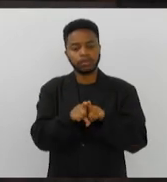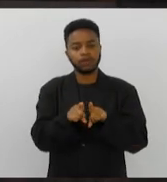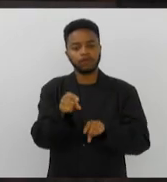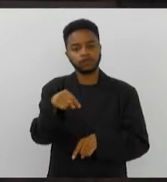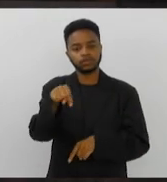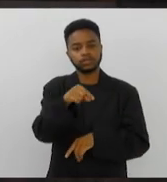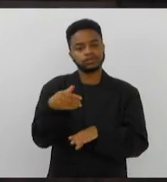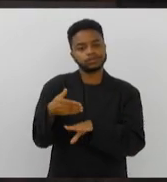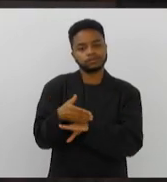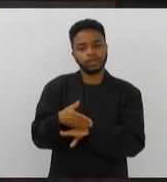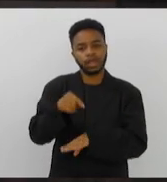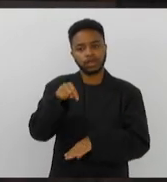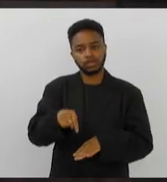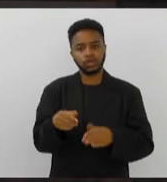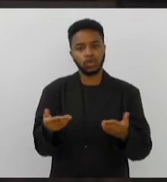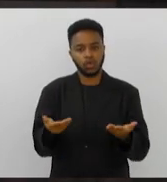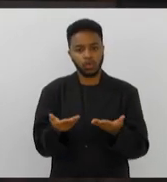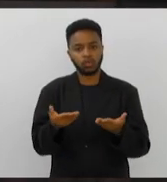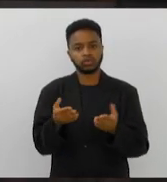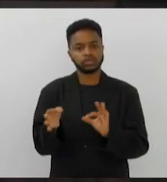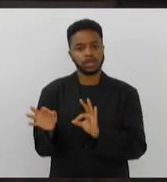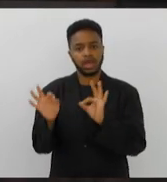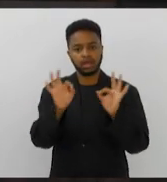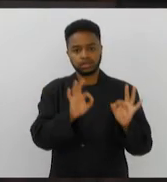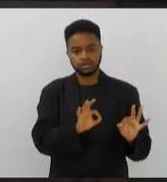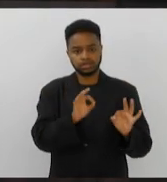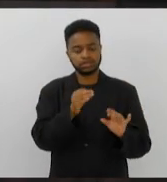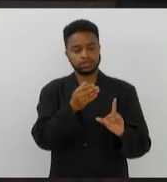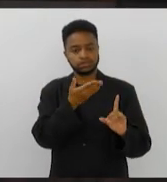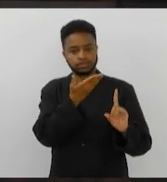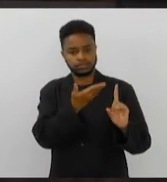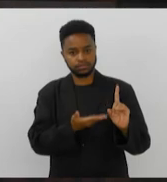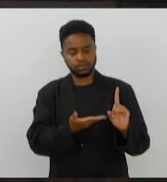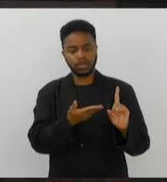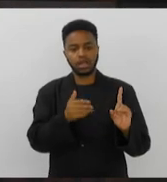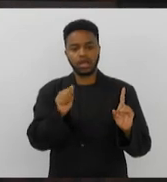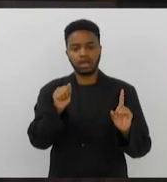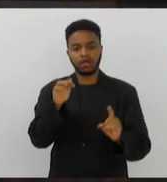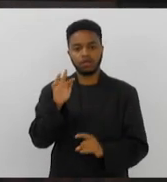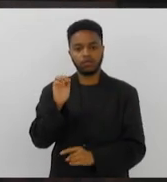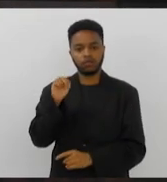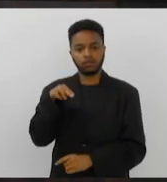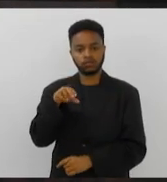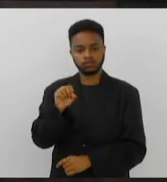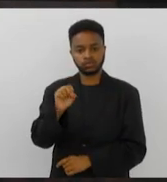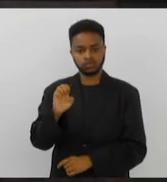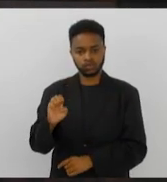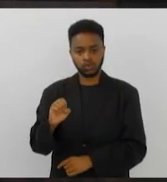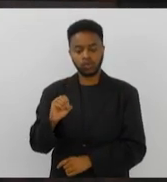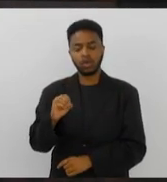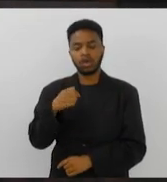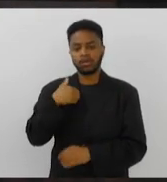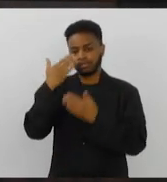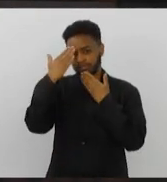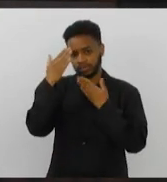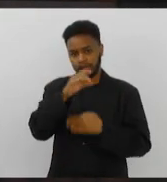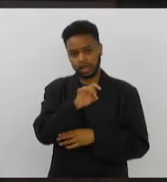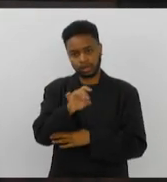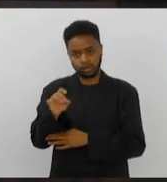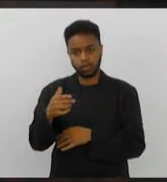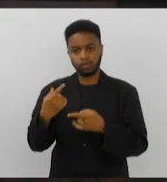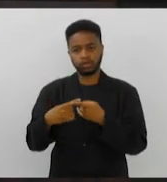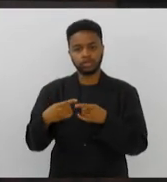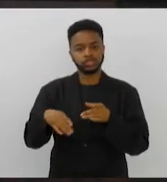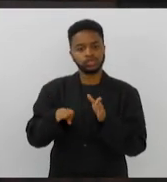vieram aqui hoje prestigiar o nosso querido Dr Afonso minha gratidão a cada um de vocês que sa das suas casas para